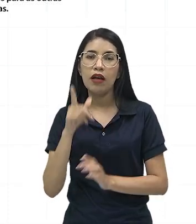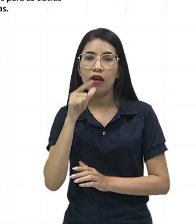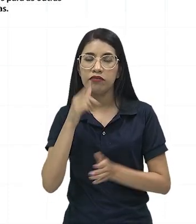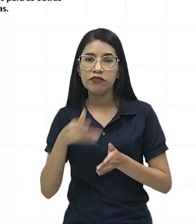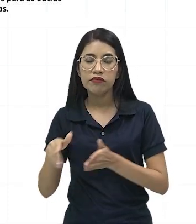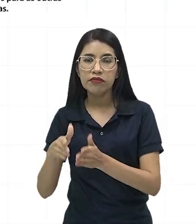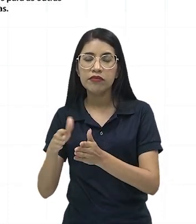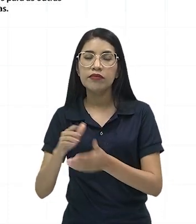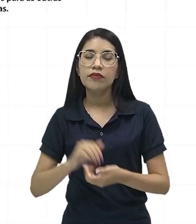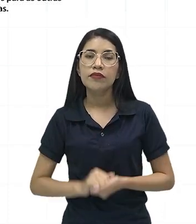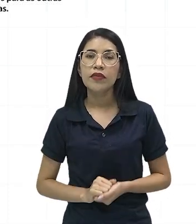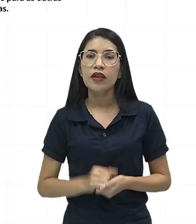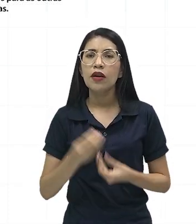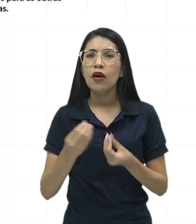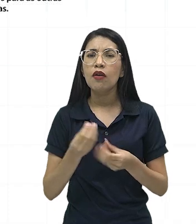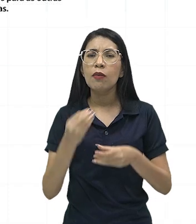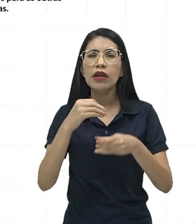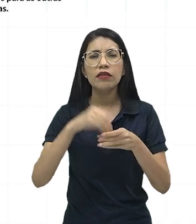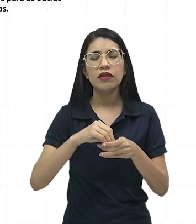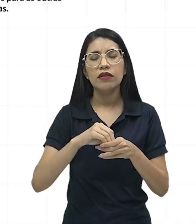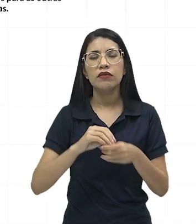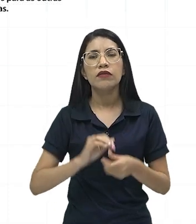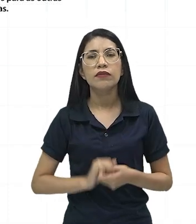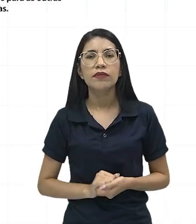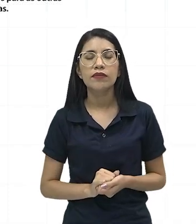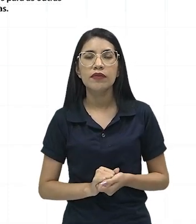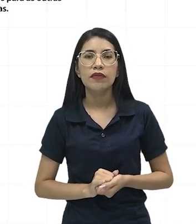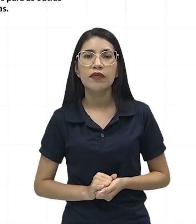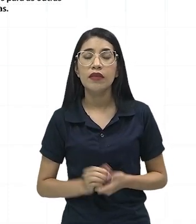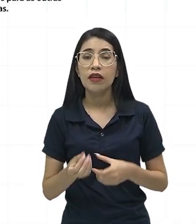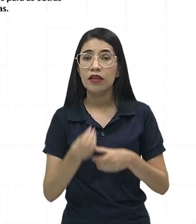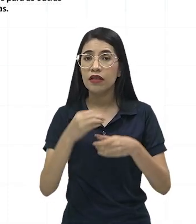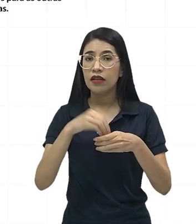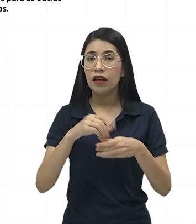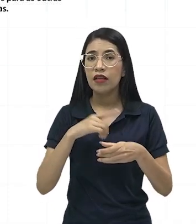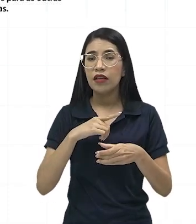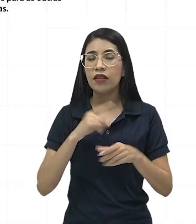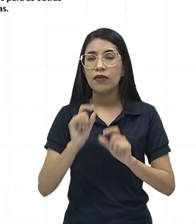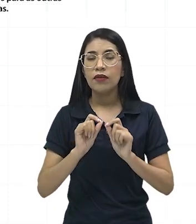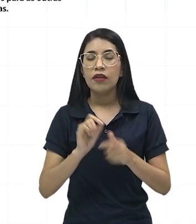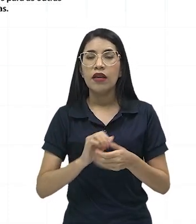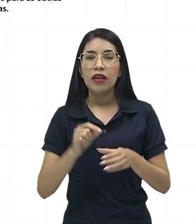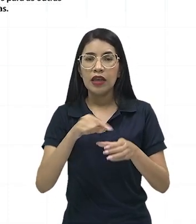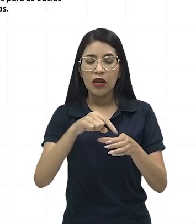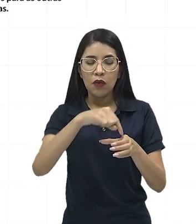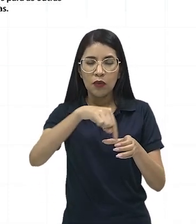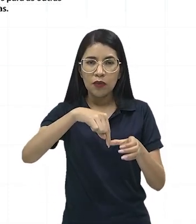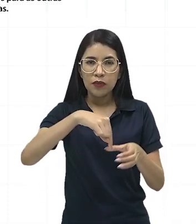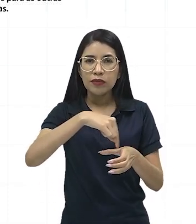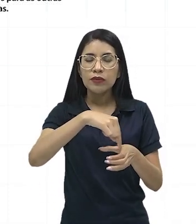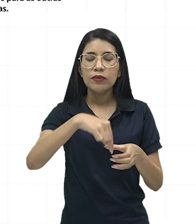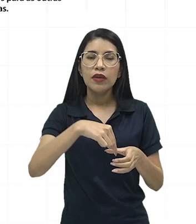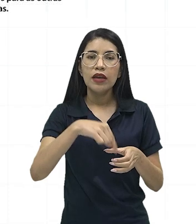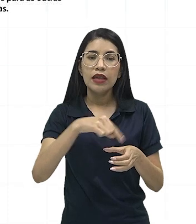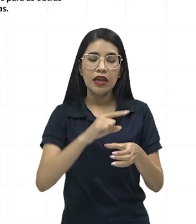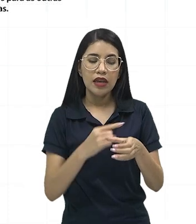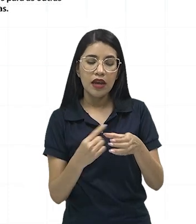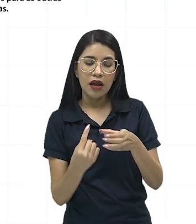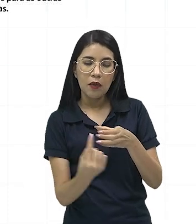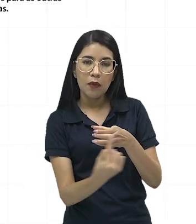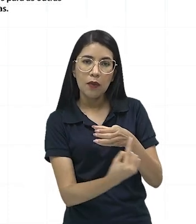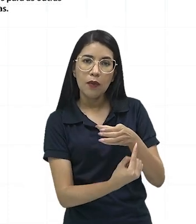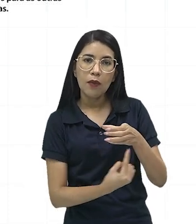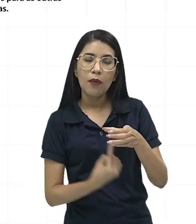desse corpo, né? Ele tem aí uma anatomia. Dentro dele é uma cavidade, tá certo? E ao redor